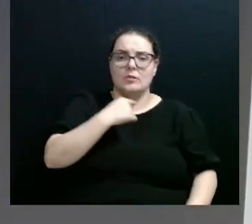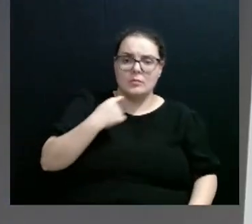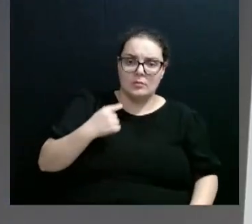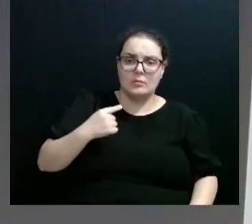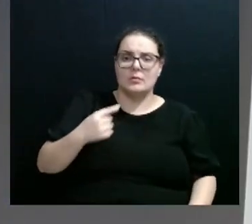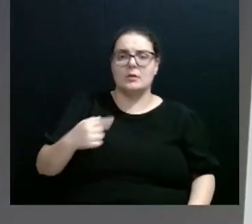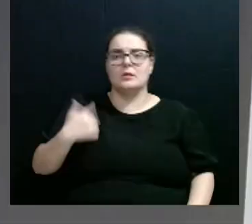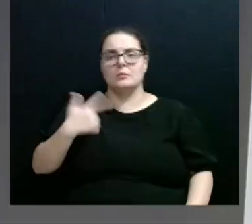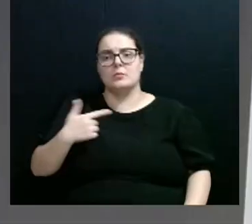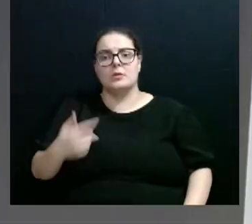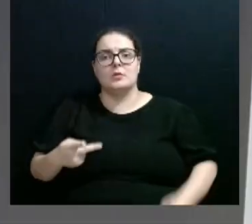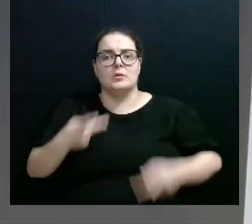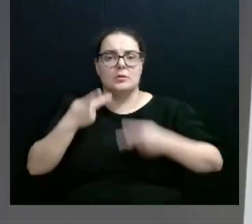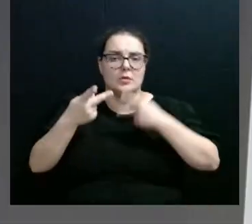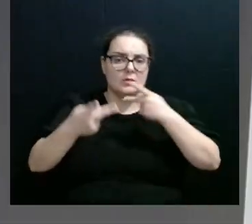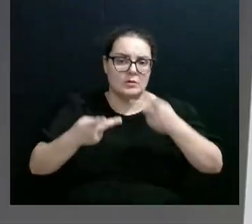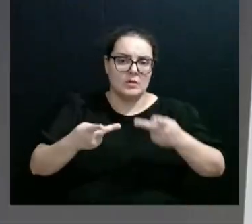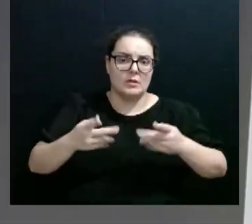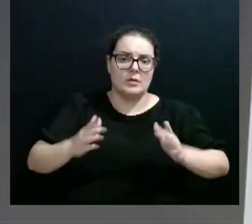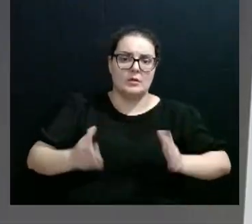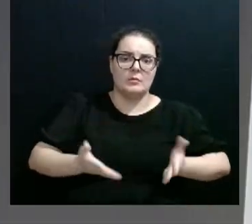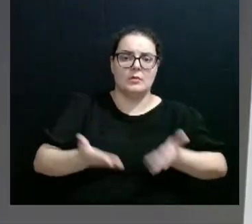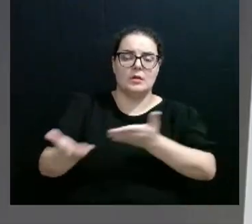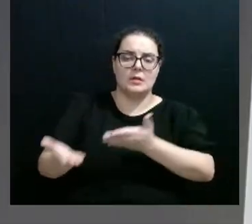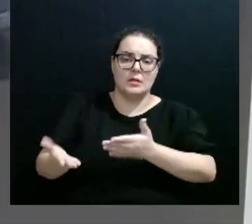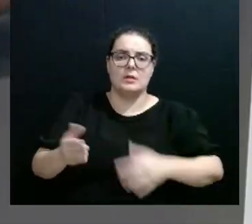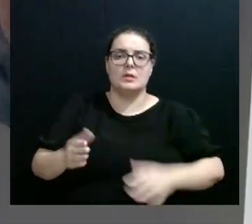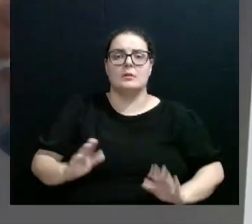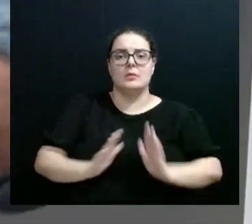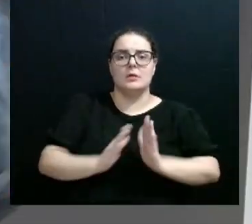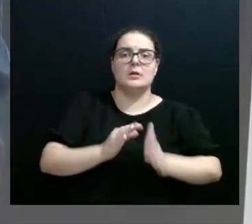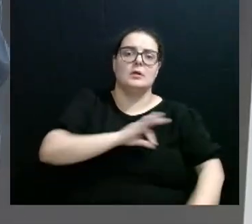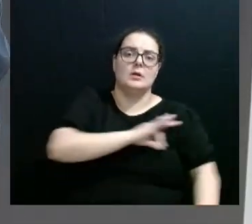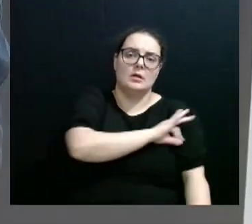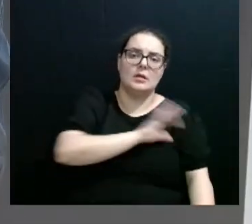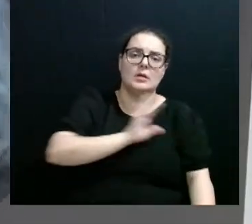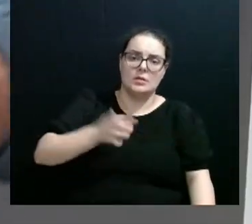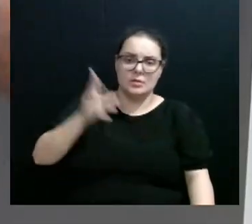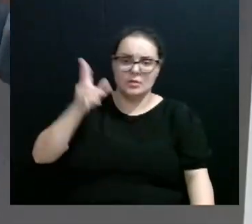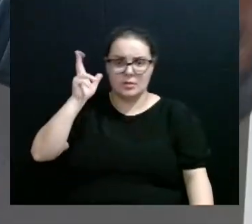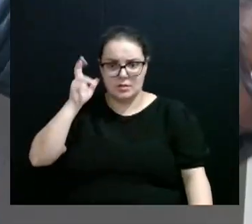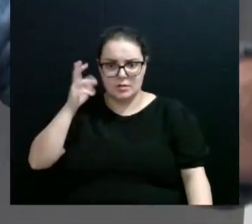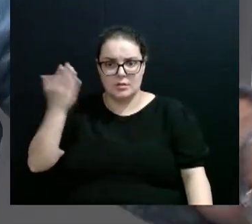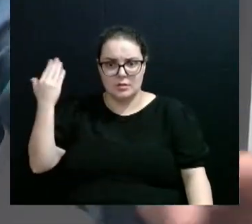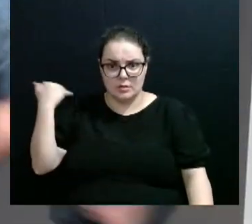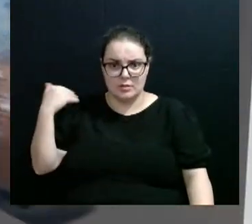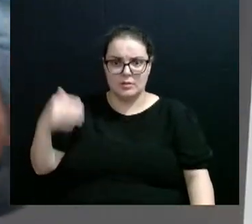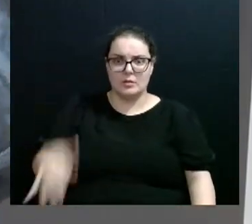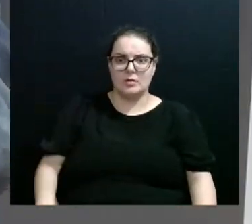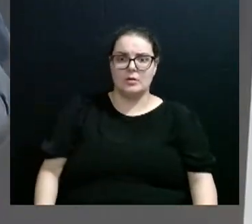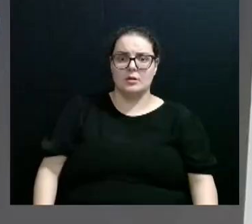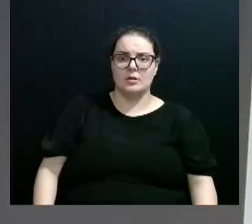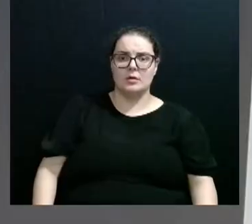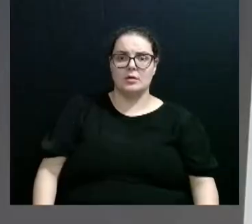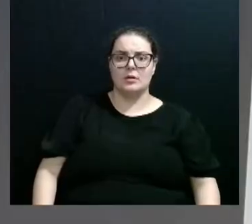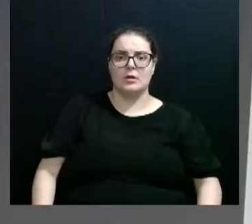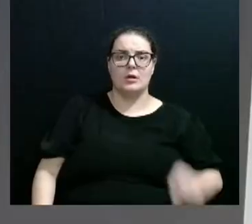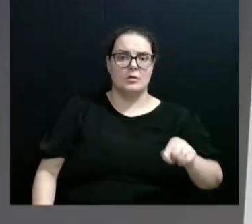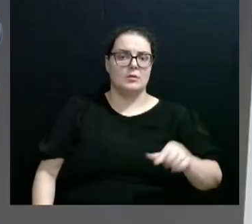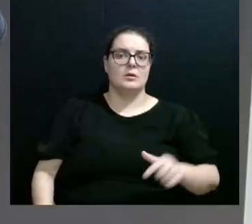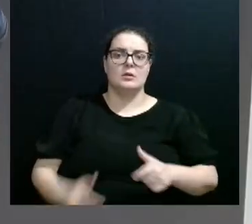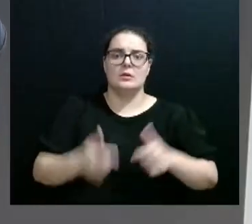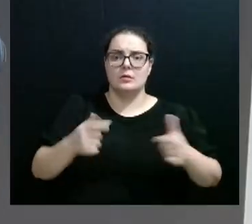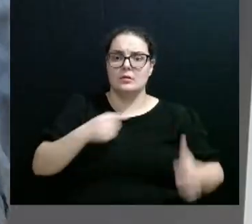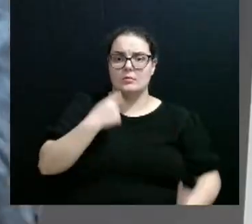ao município, um prazo um pouco mais dilatado. Eu já escutei em outras, eu não falto as reuniões, você dá muito prazo, o cara não comparece, leva